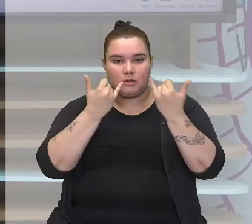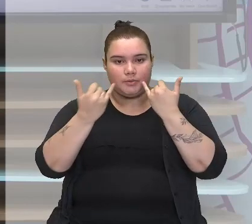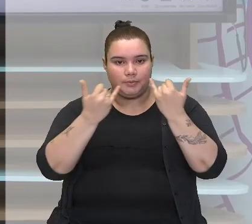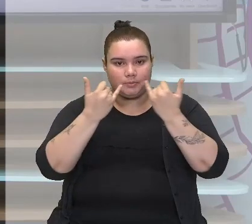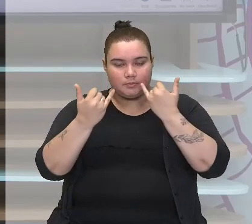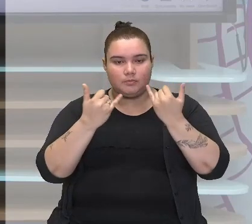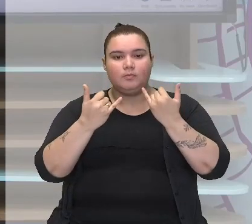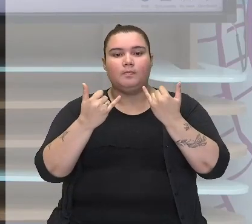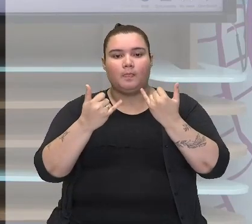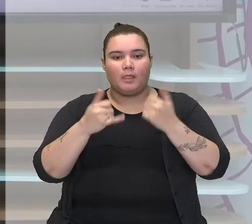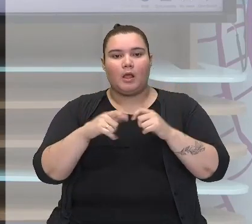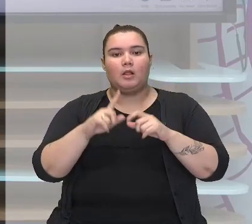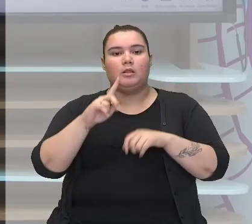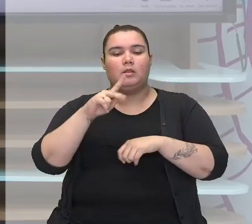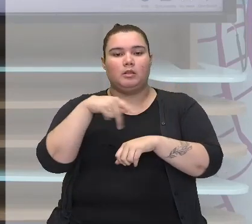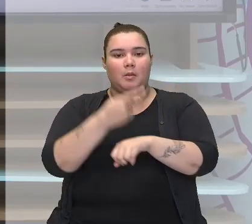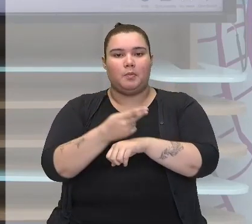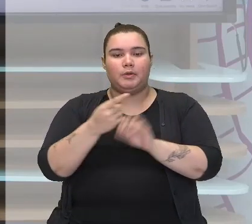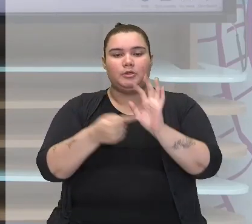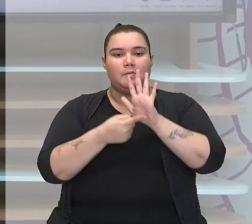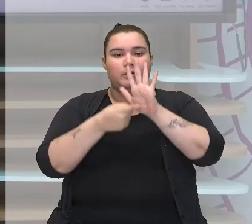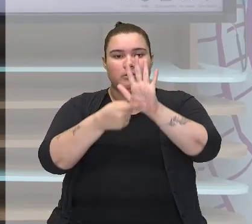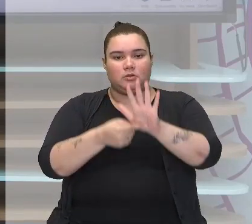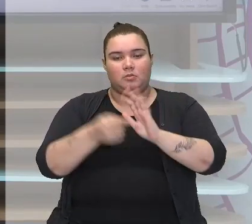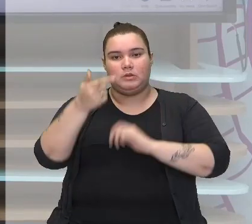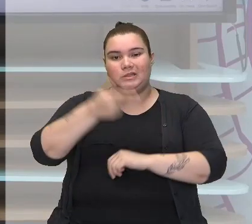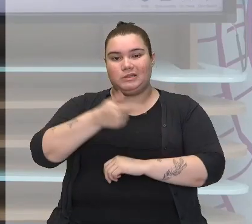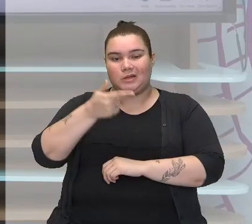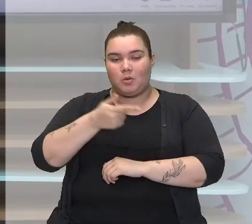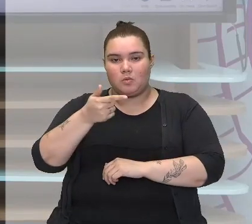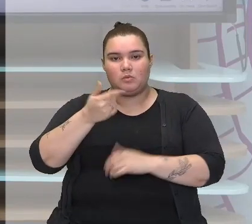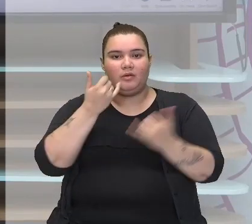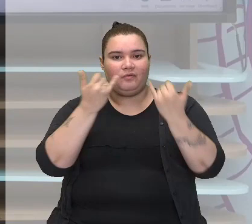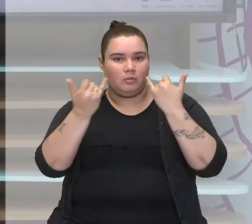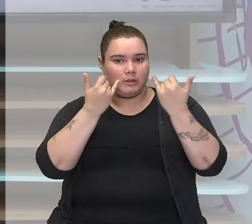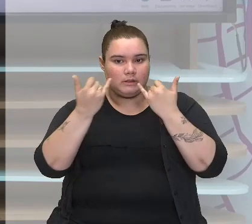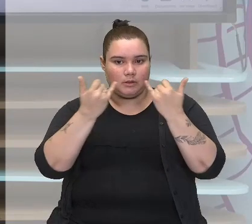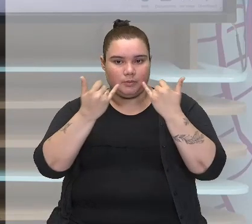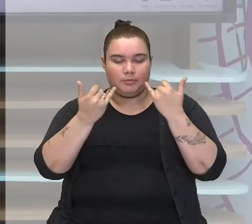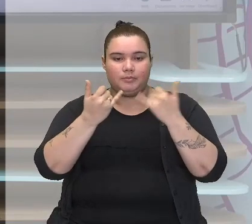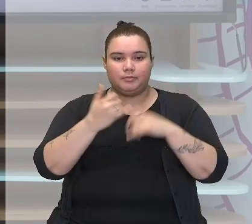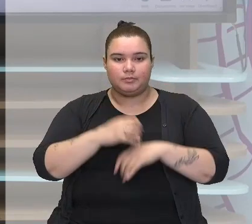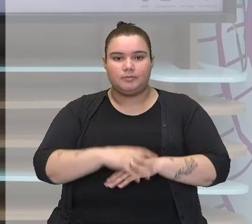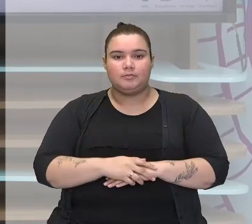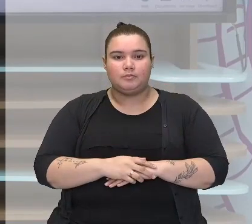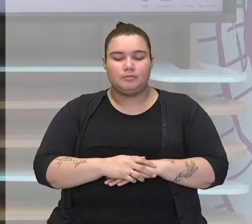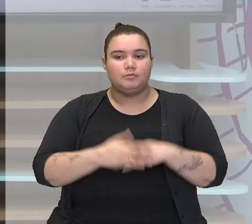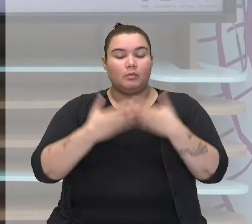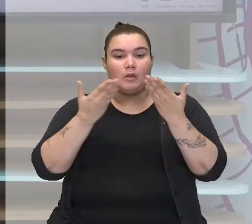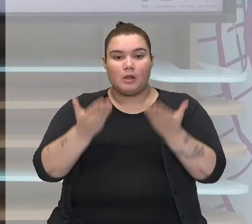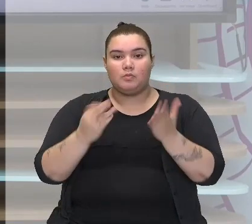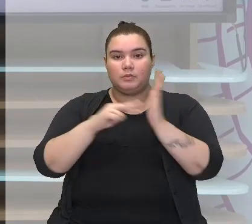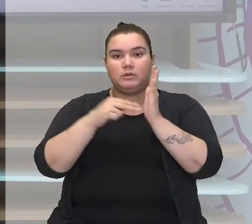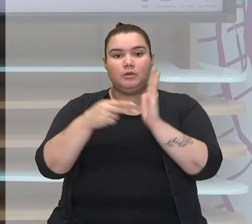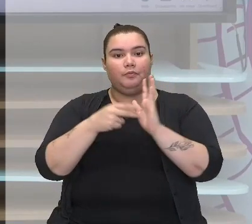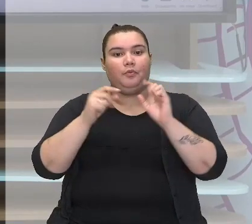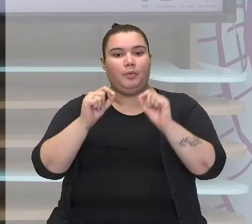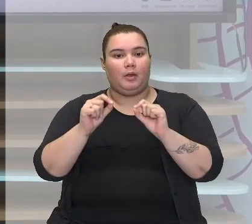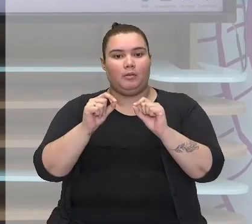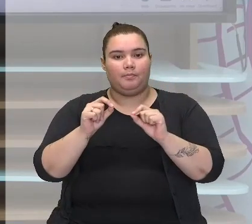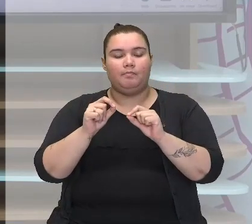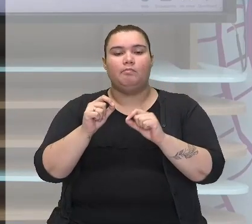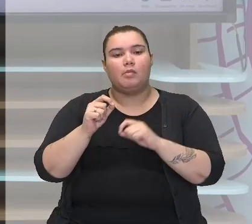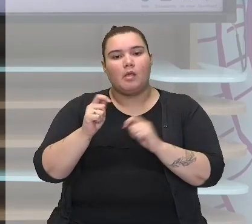E depois apresentamos uma outra situação. Então, isso significa que nós